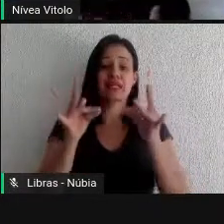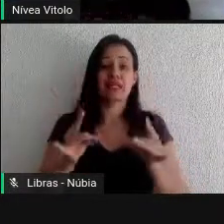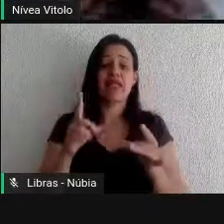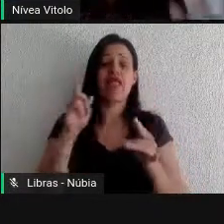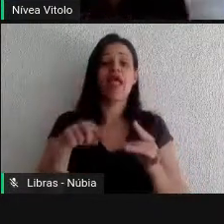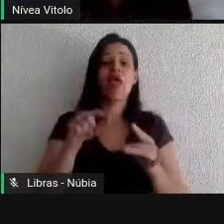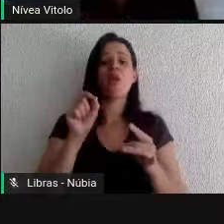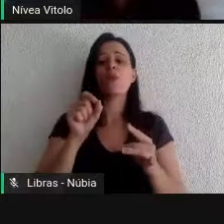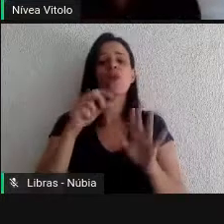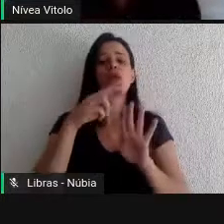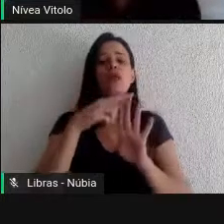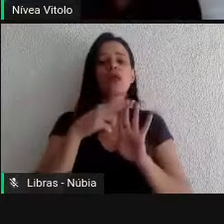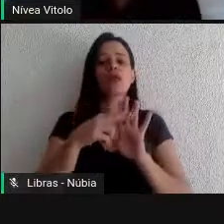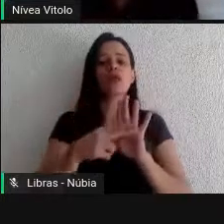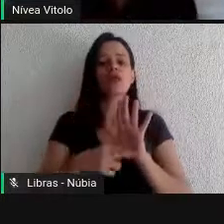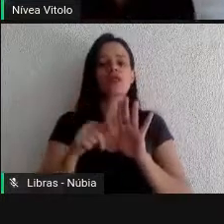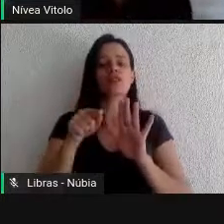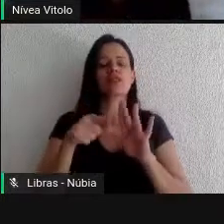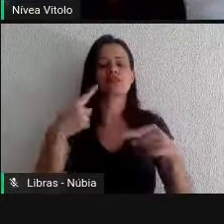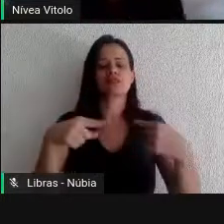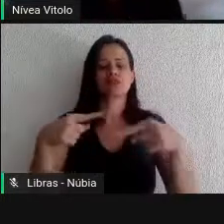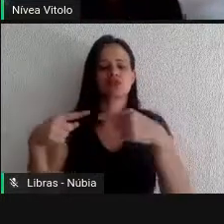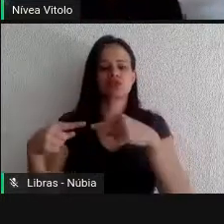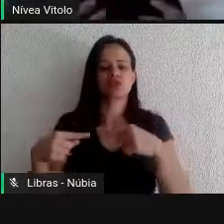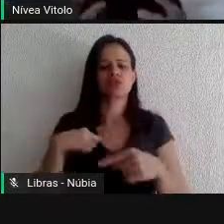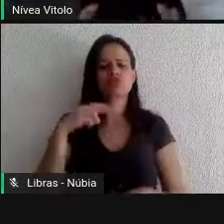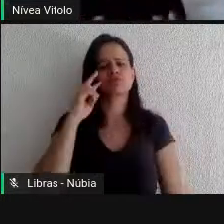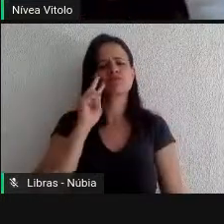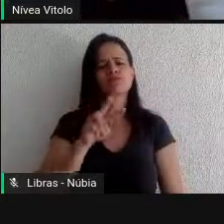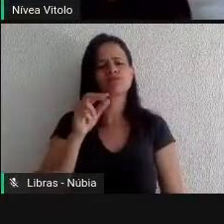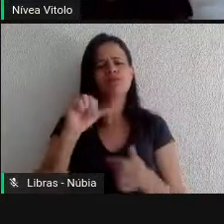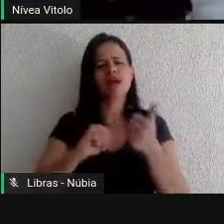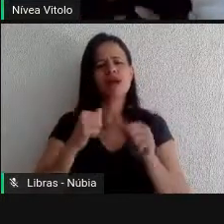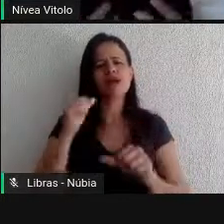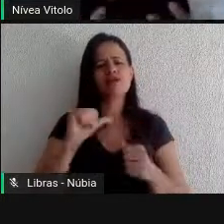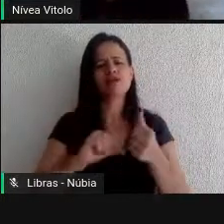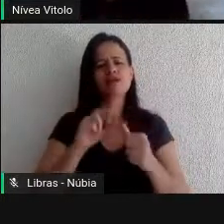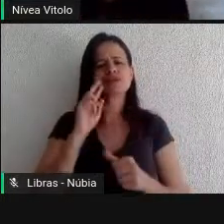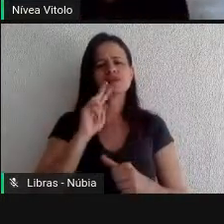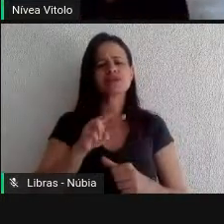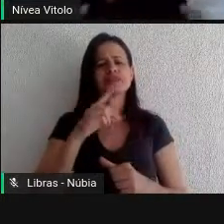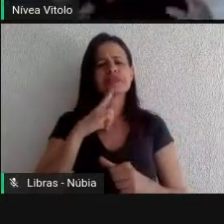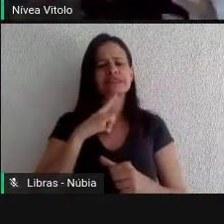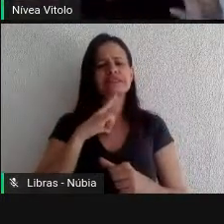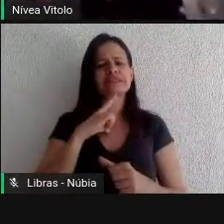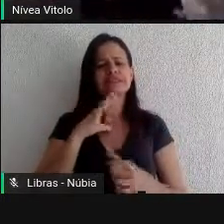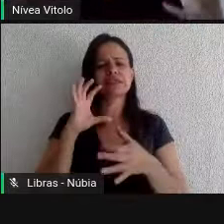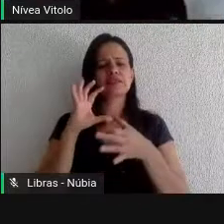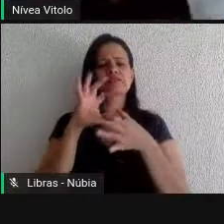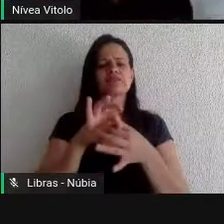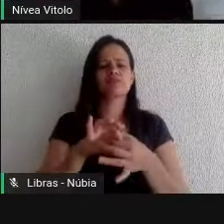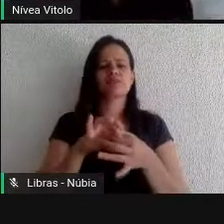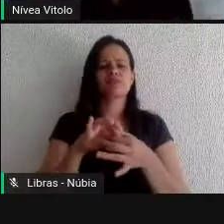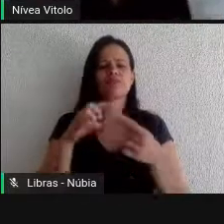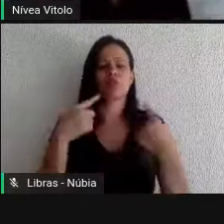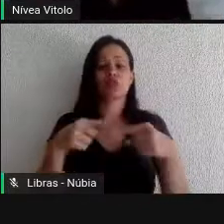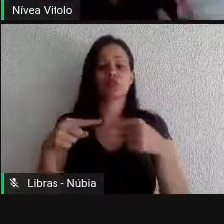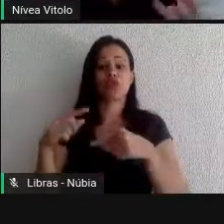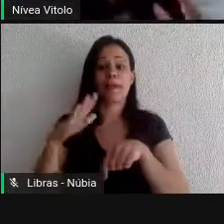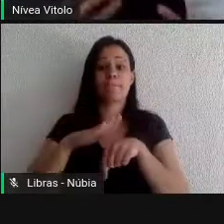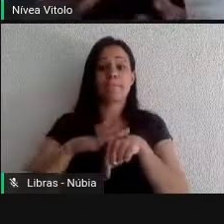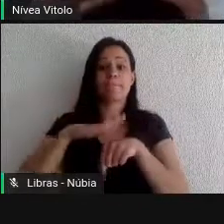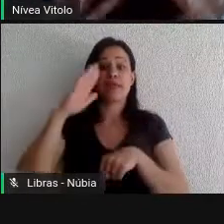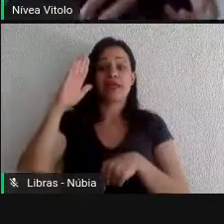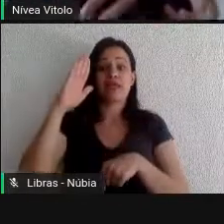regulamentação dessa política. Eu avaliei como bem regrada está aquela política. Quanto maior o nível